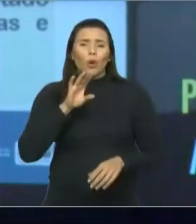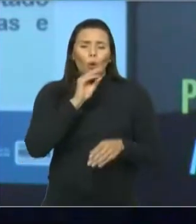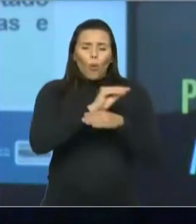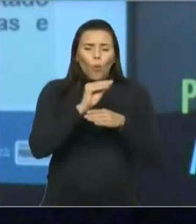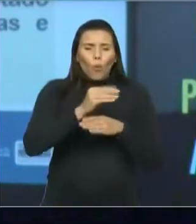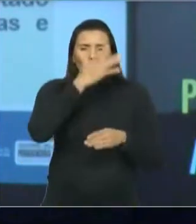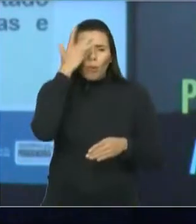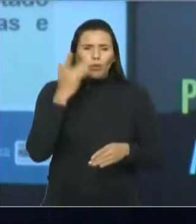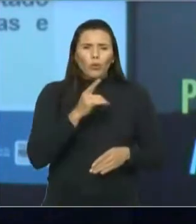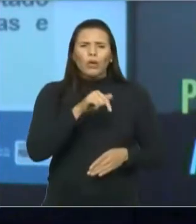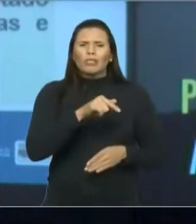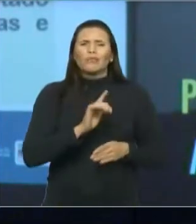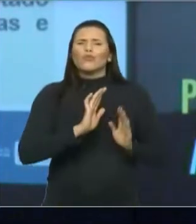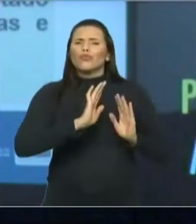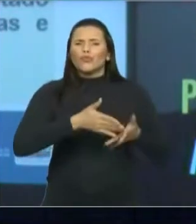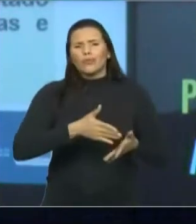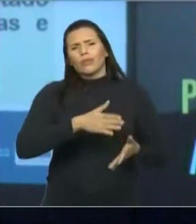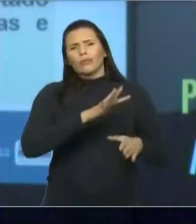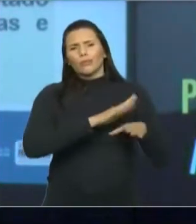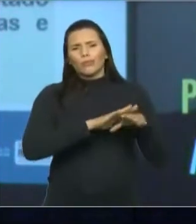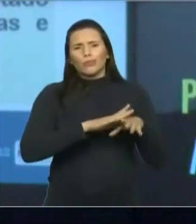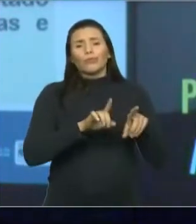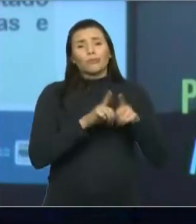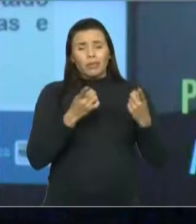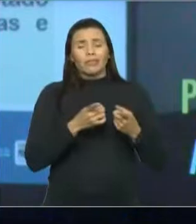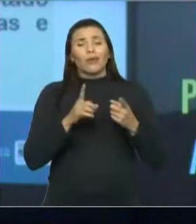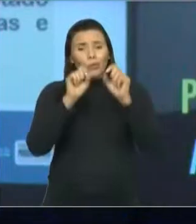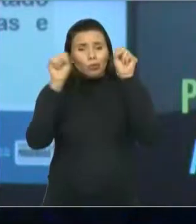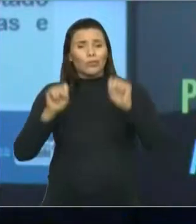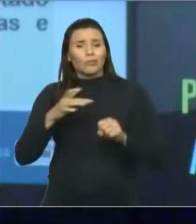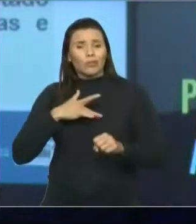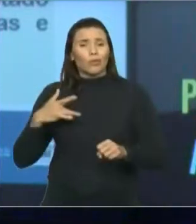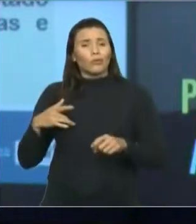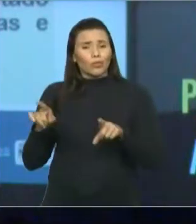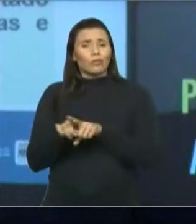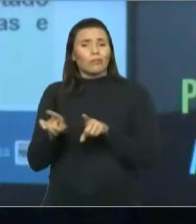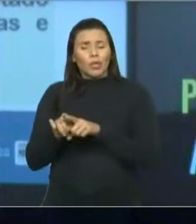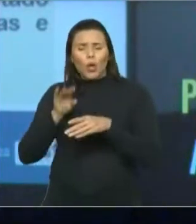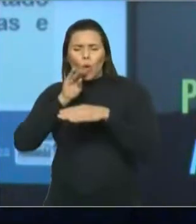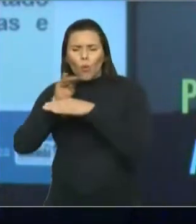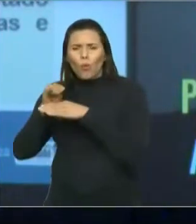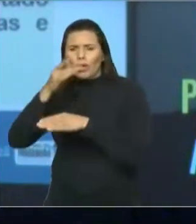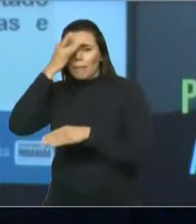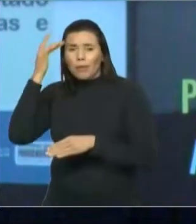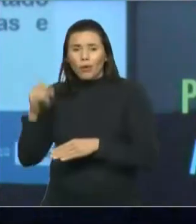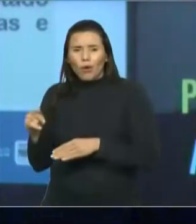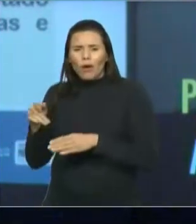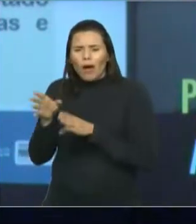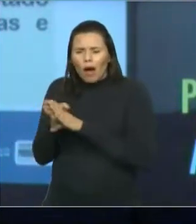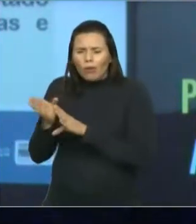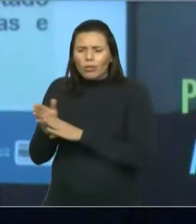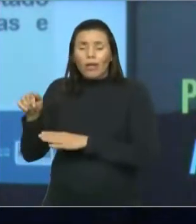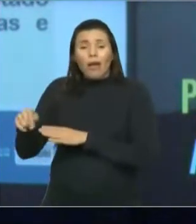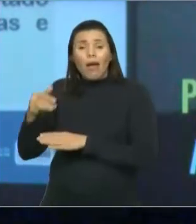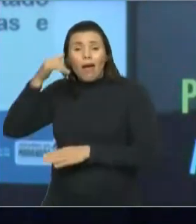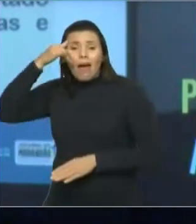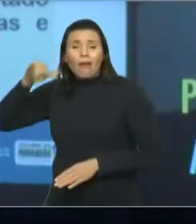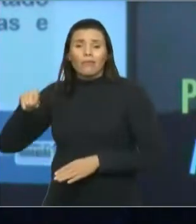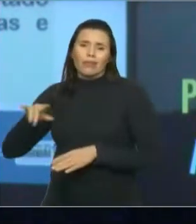apontar hoje que a gente tem de mudar, a gente tem de fazer uma transição do sistema de saúde. A gente tem um modelo